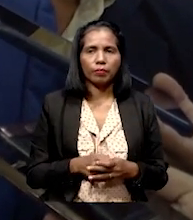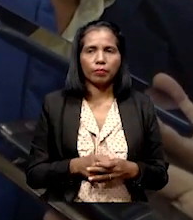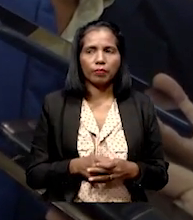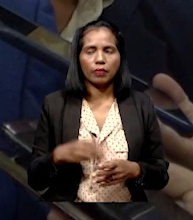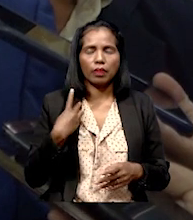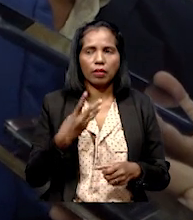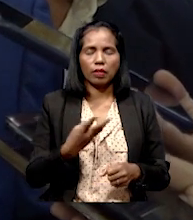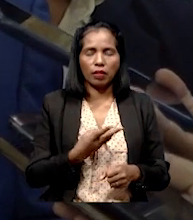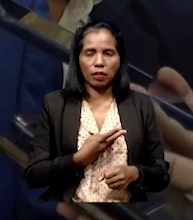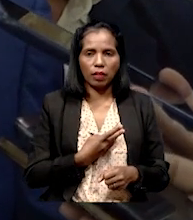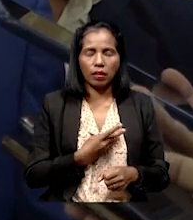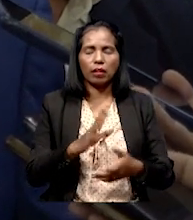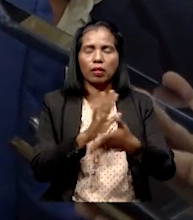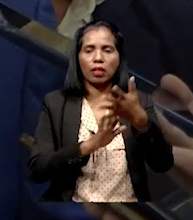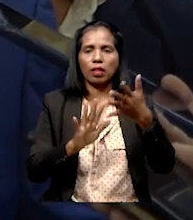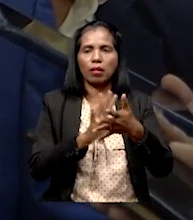tá celebra, e é uma